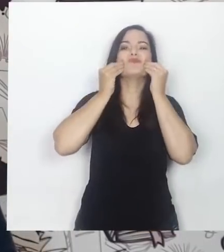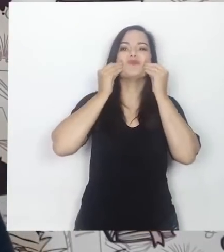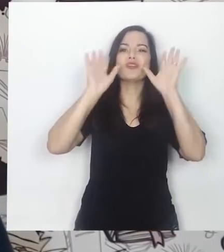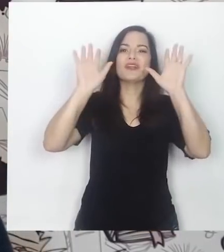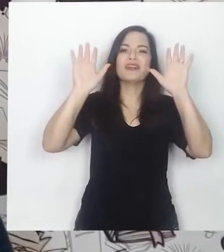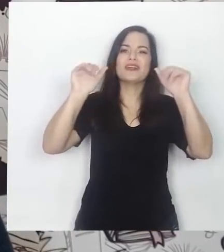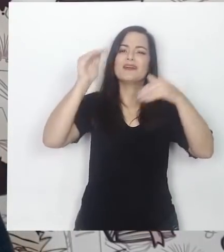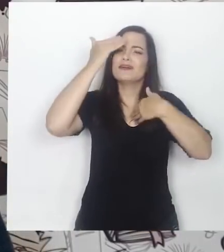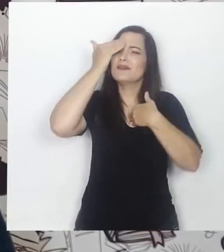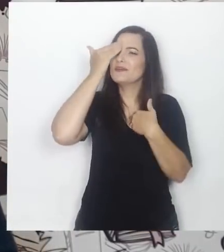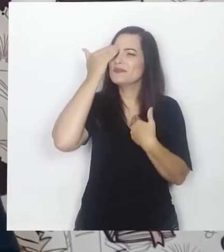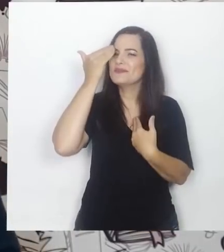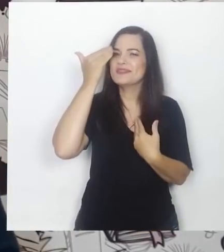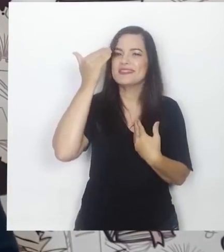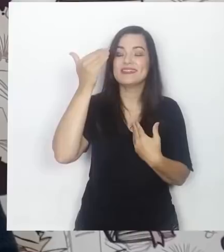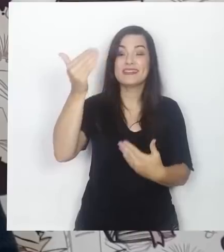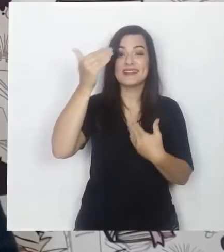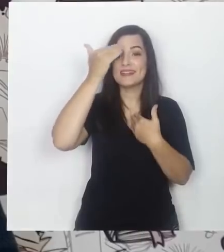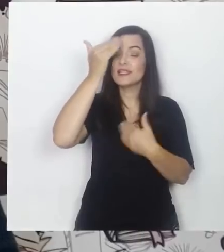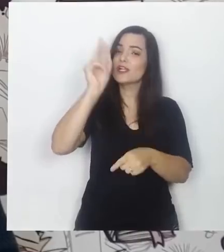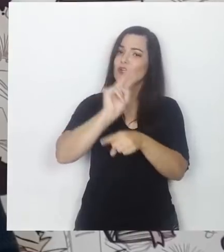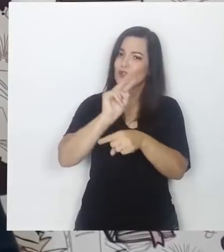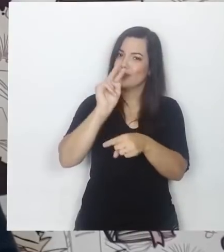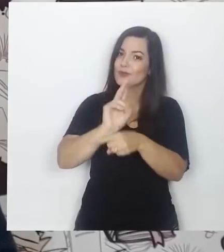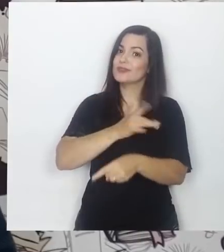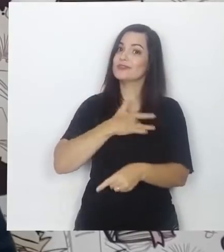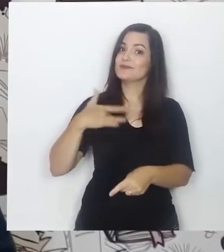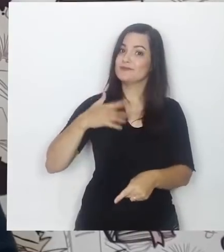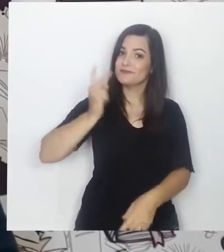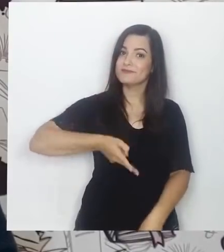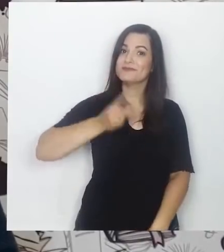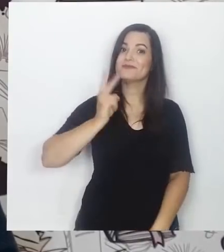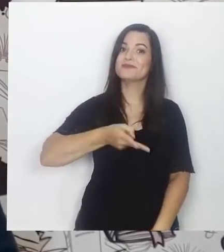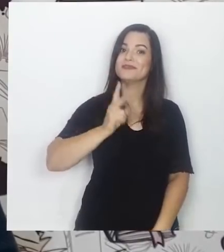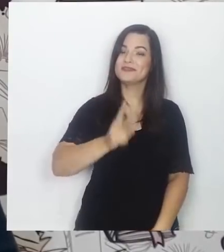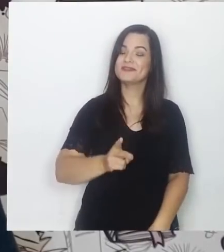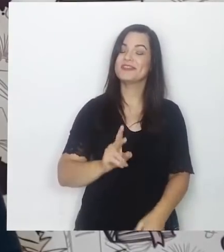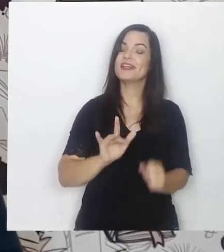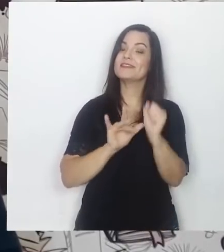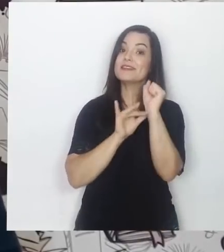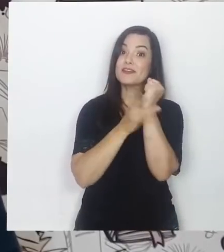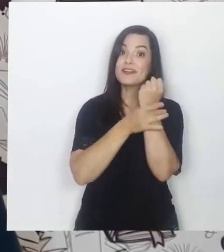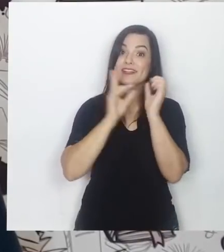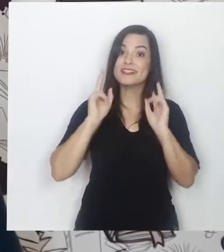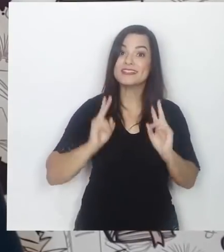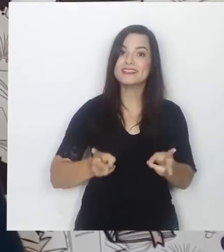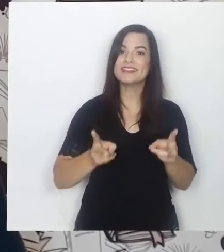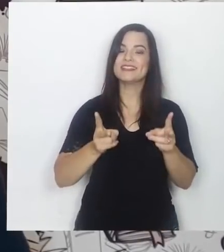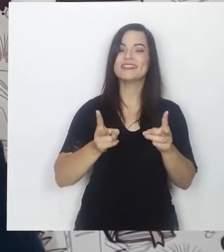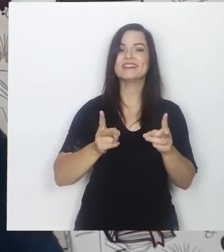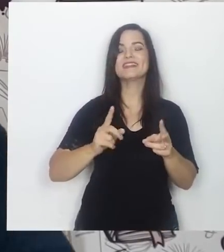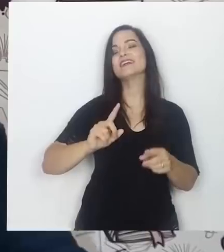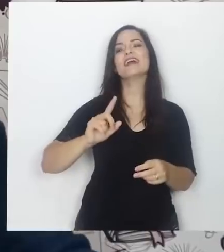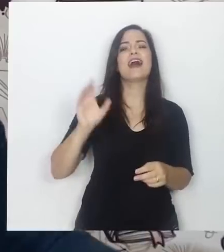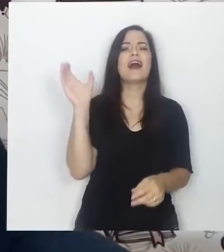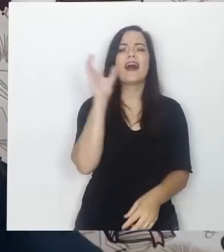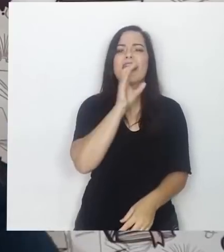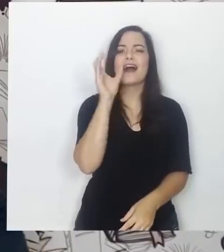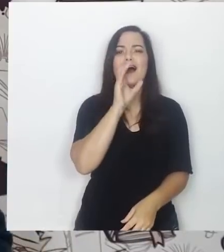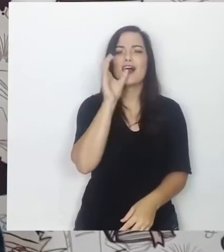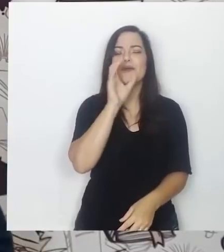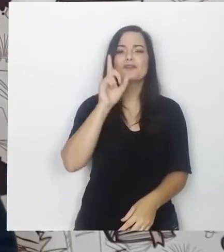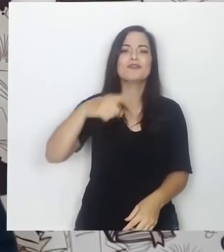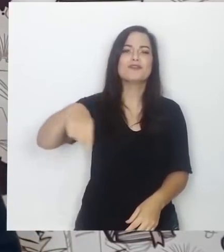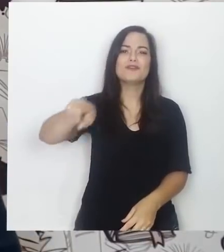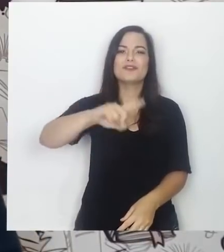vocês, muito obrigada, se cuidem sempre com segurança e logo vocês estarão de novo com